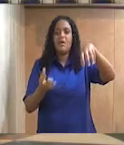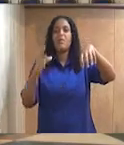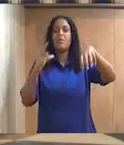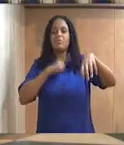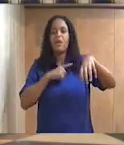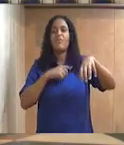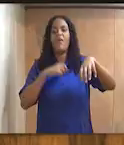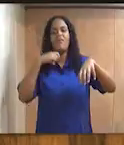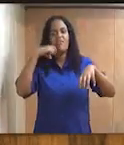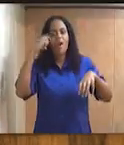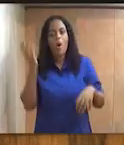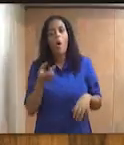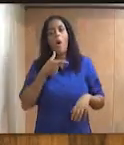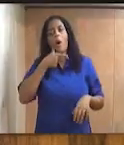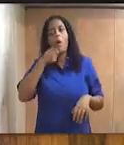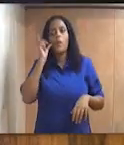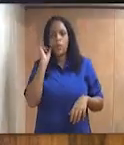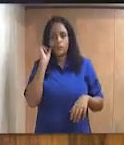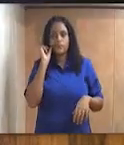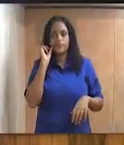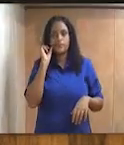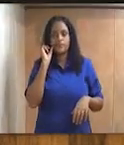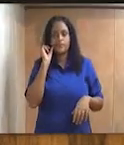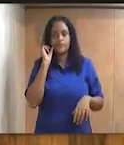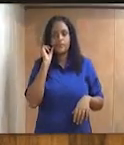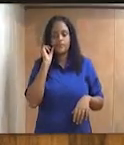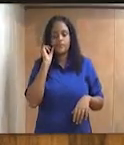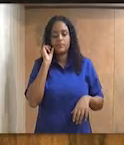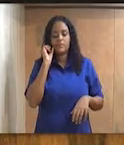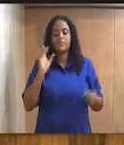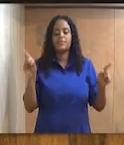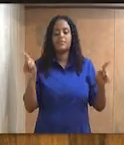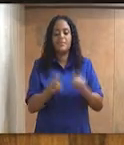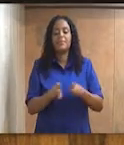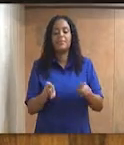Quero dizer, senhor presidente, que